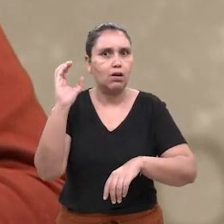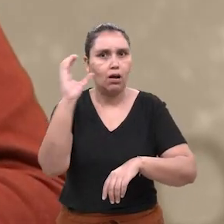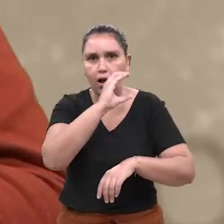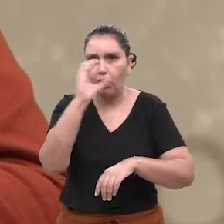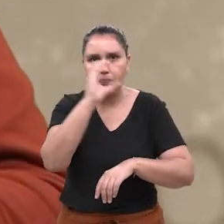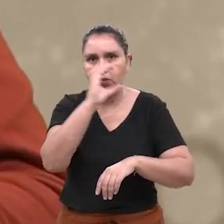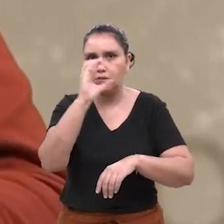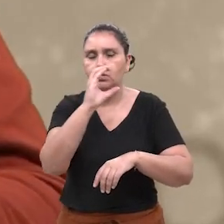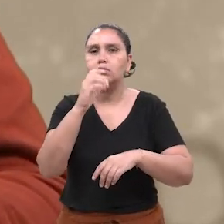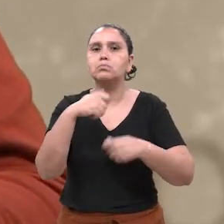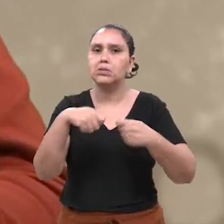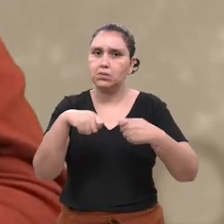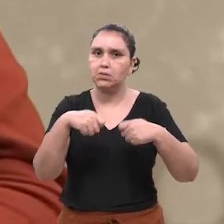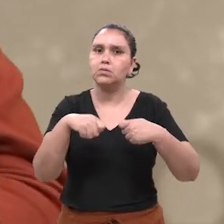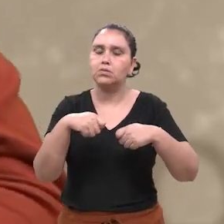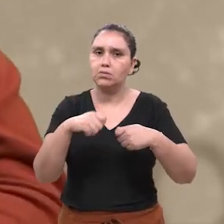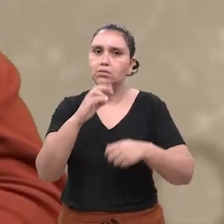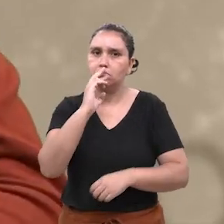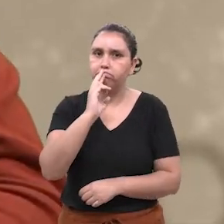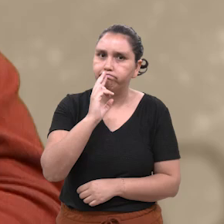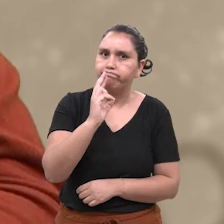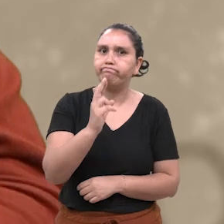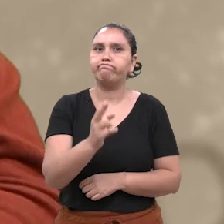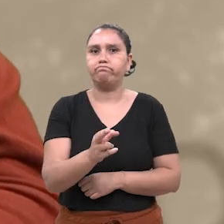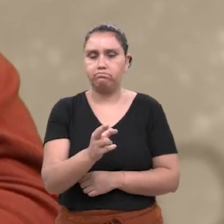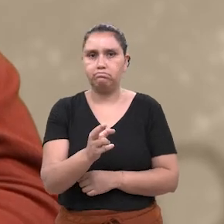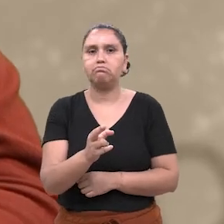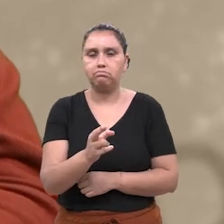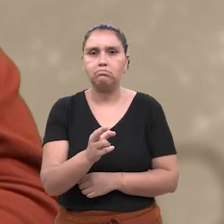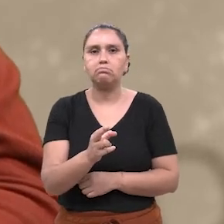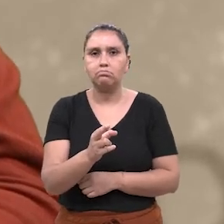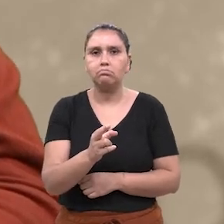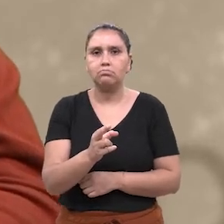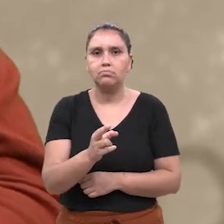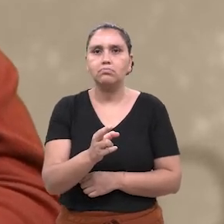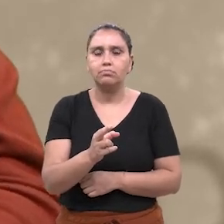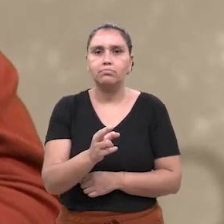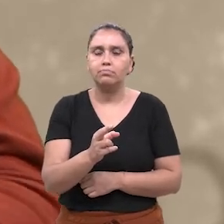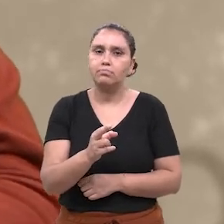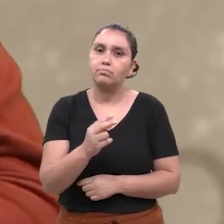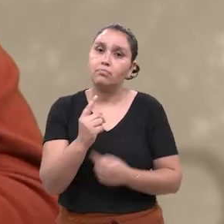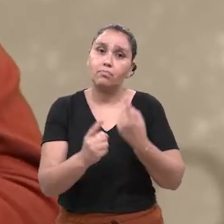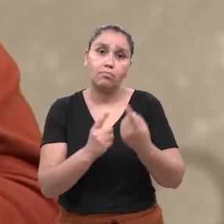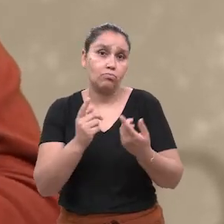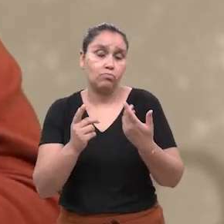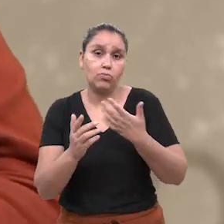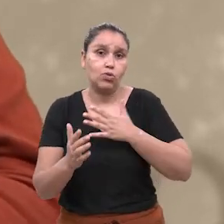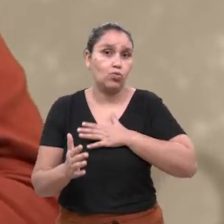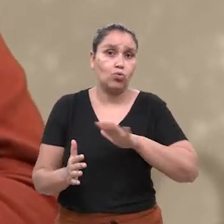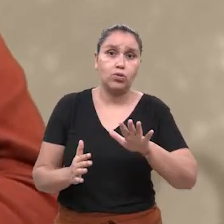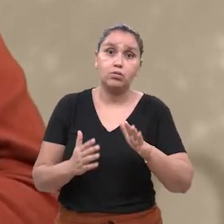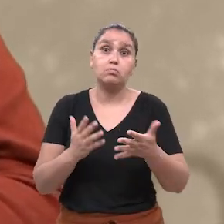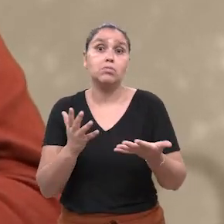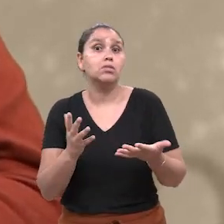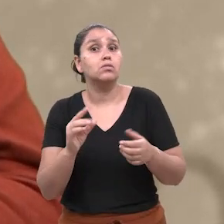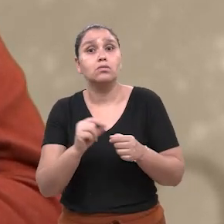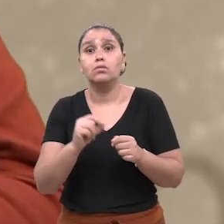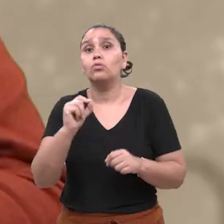que tínhamos e necessitávamos tomar decisões das quais com certeza não agradaria todo